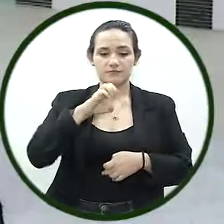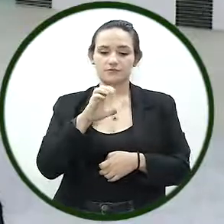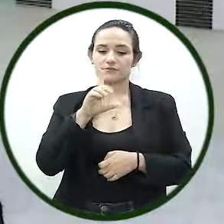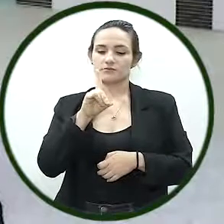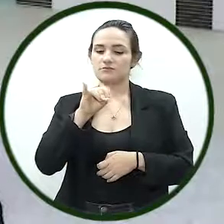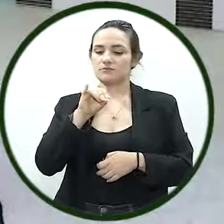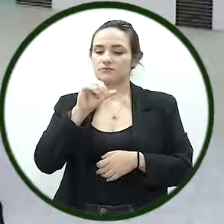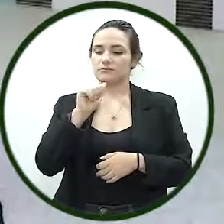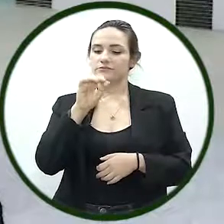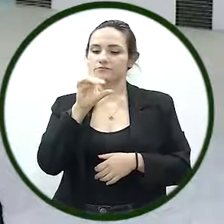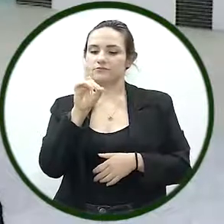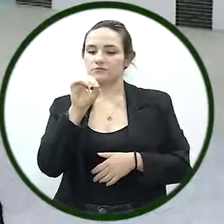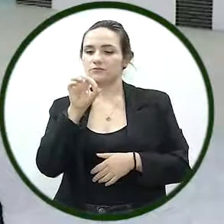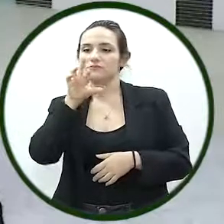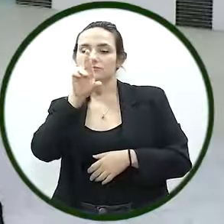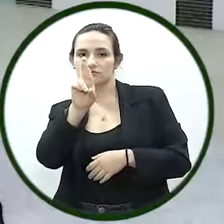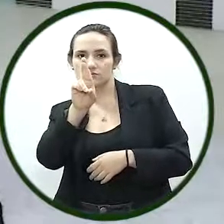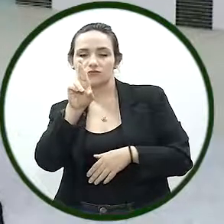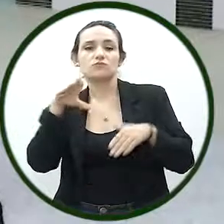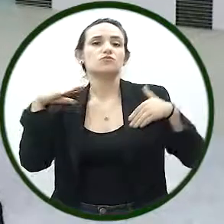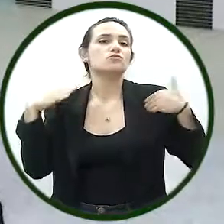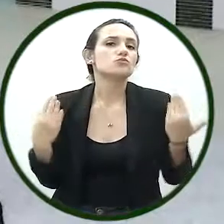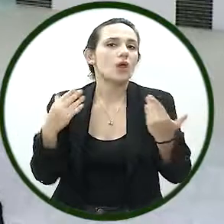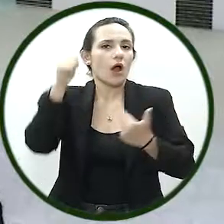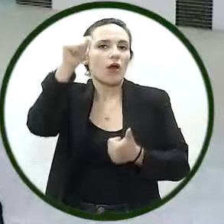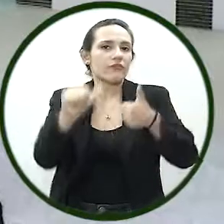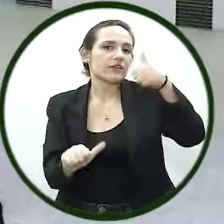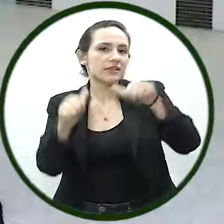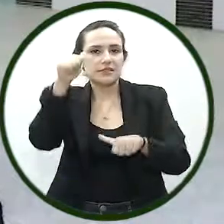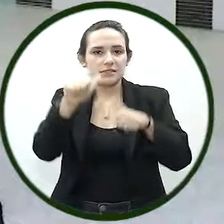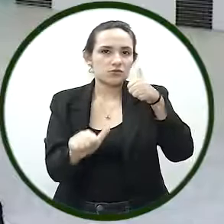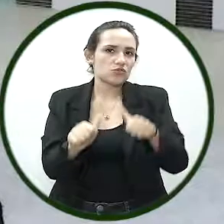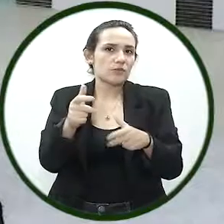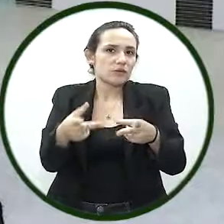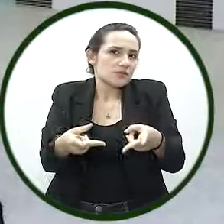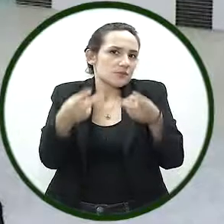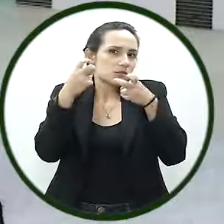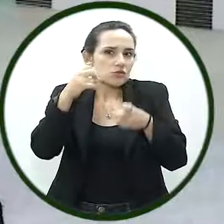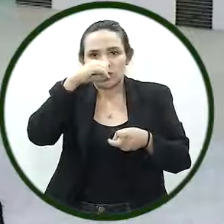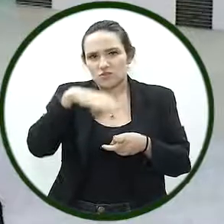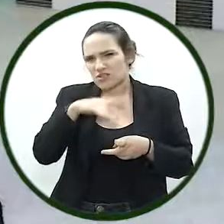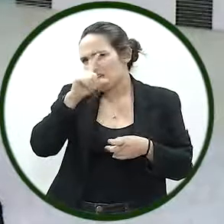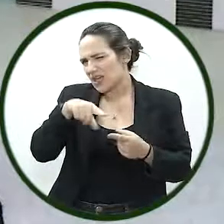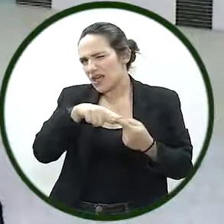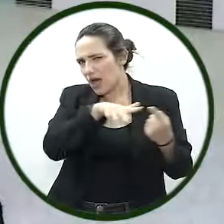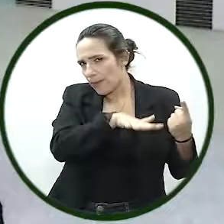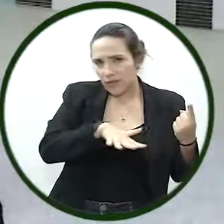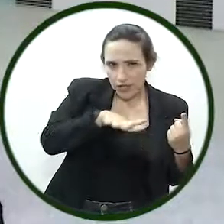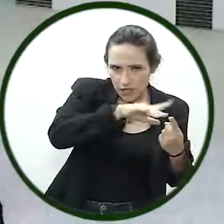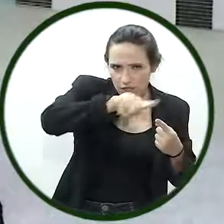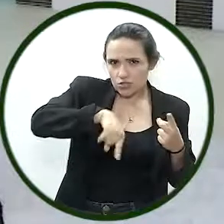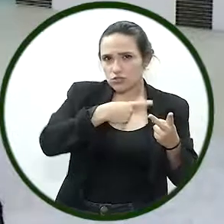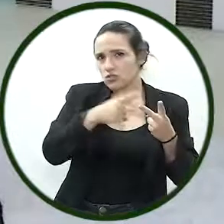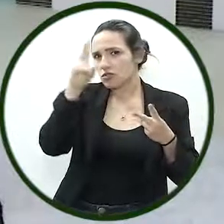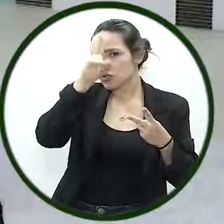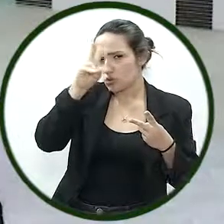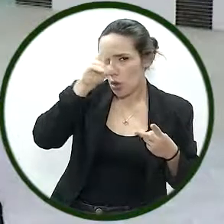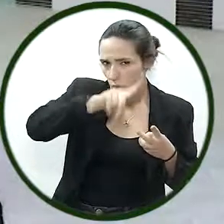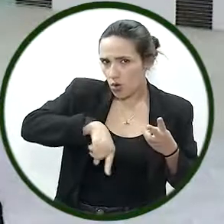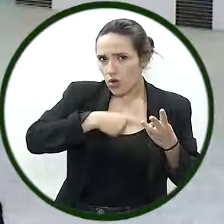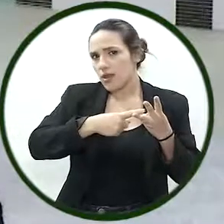Quais mediadores que constroem a nossa percepção da violência? É o ambiente, é o contexto histórico, o